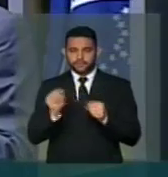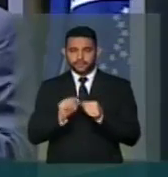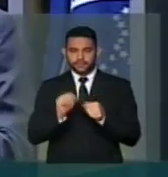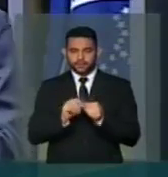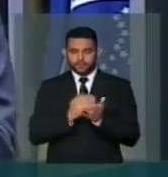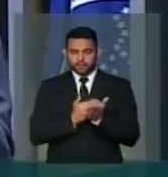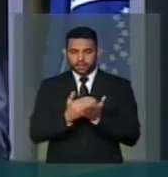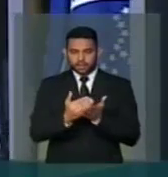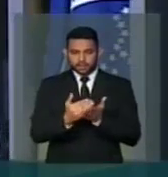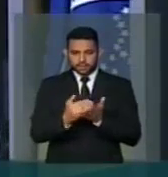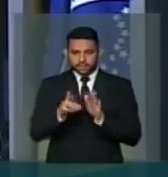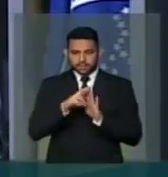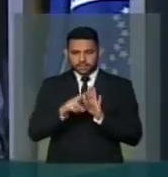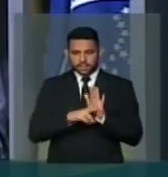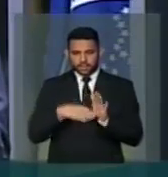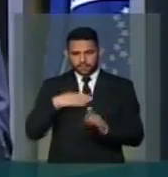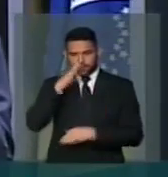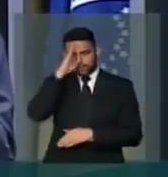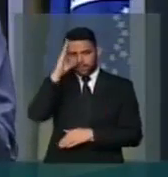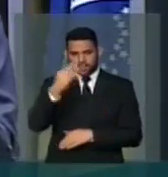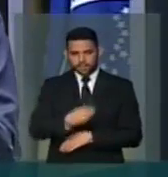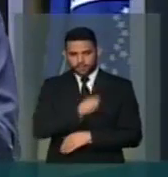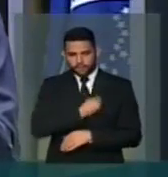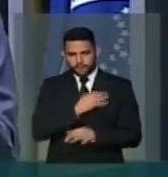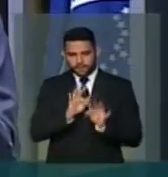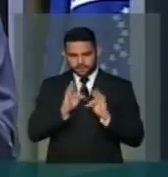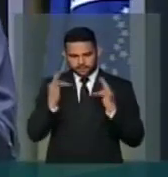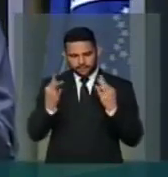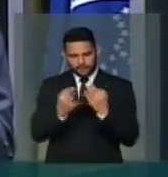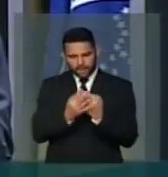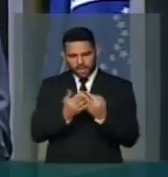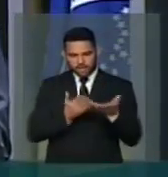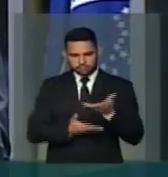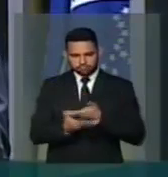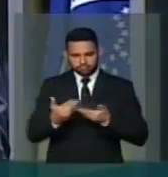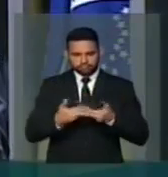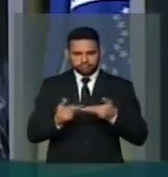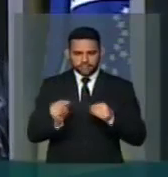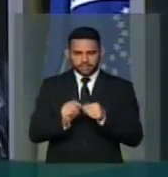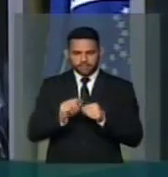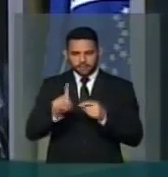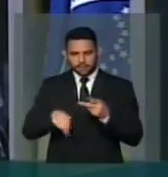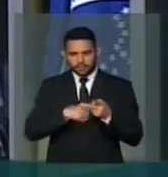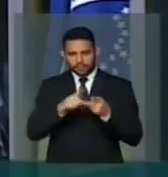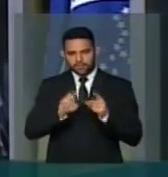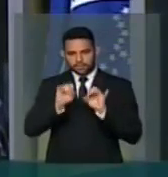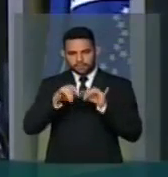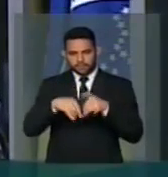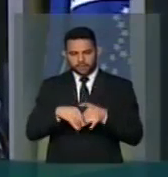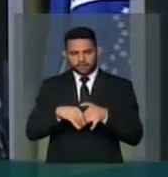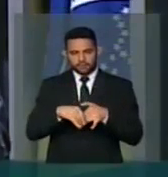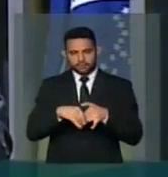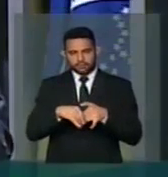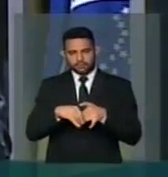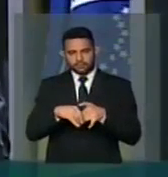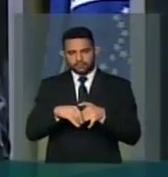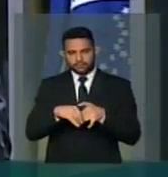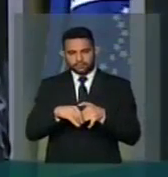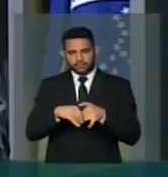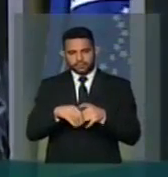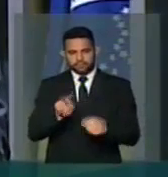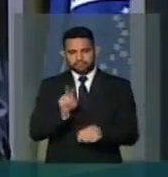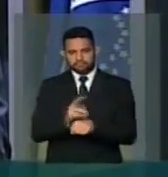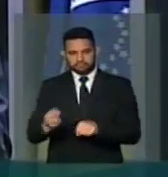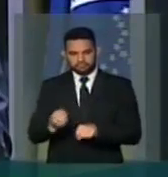como preceitos a prioridade do direito à convivência familiar e comunitária e, consequentemente, o fim da política de